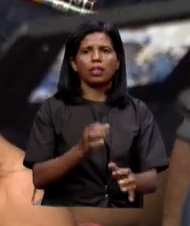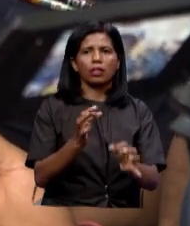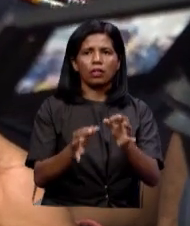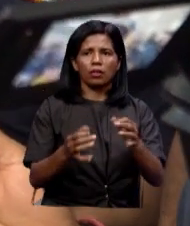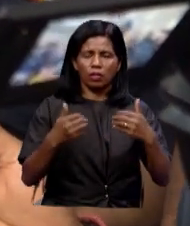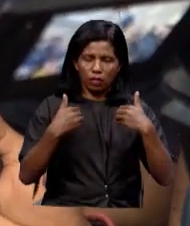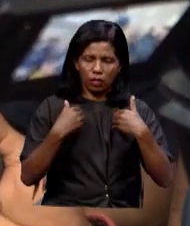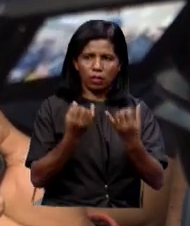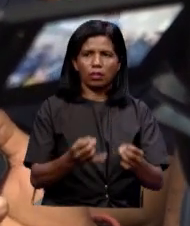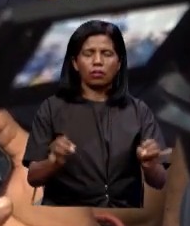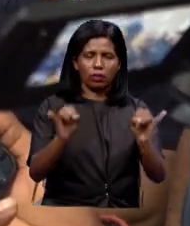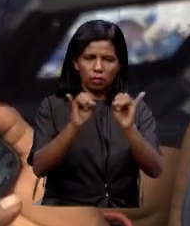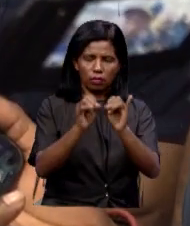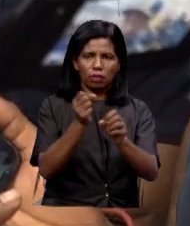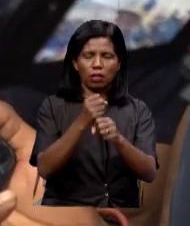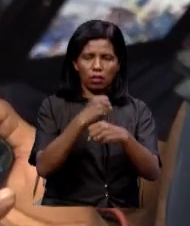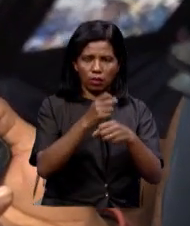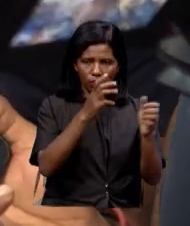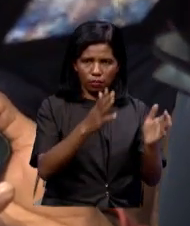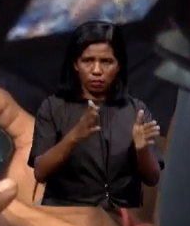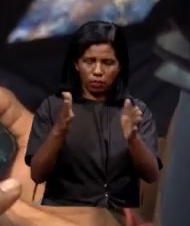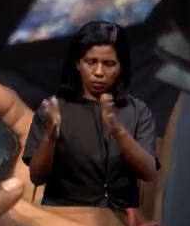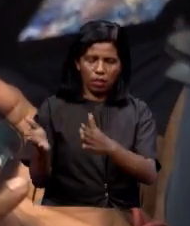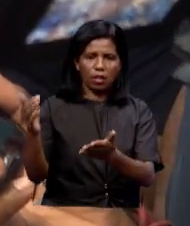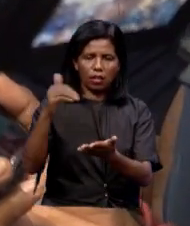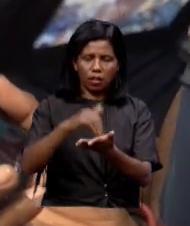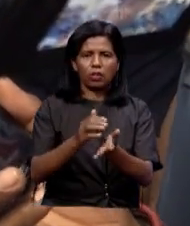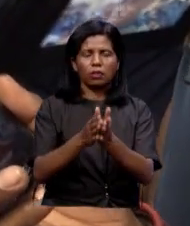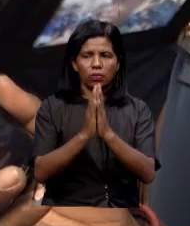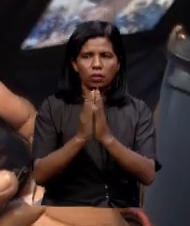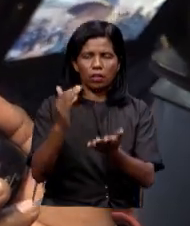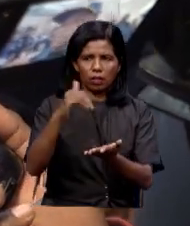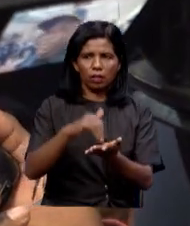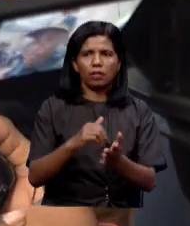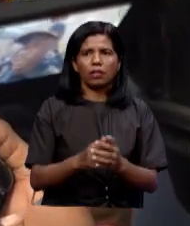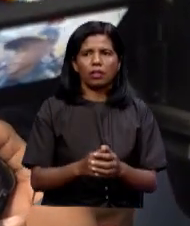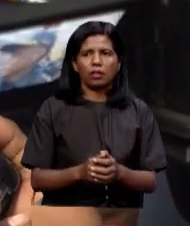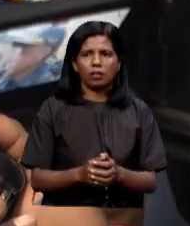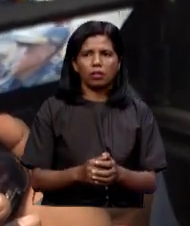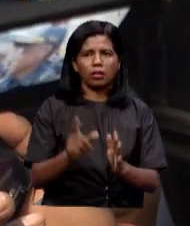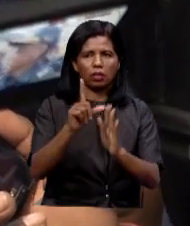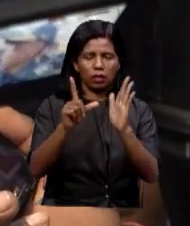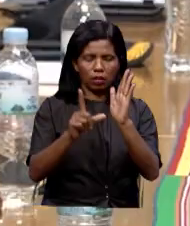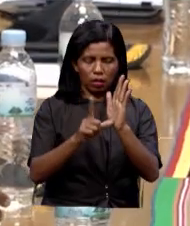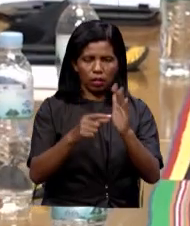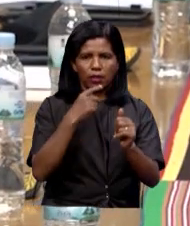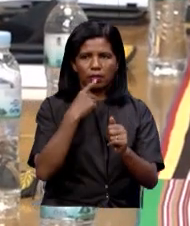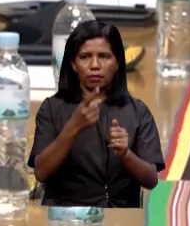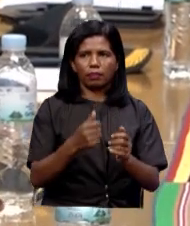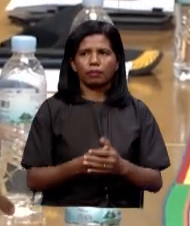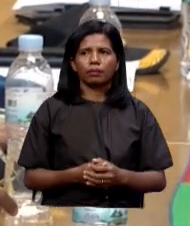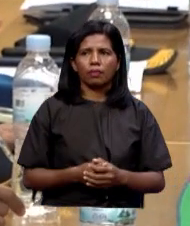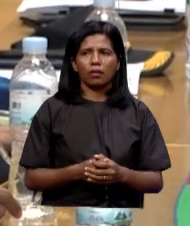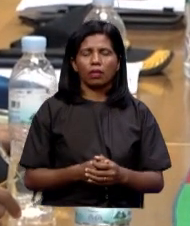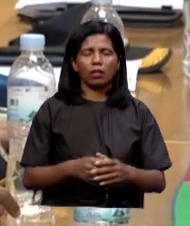é insumos, salamos, processo interno, fila fale, neve, e tarefa ser mais lei, haruka. Ano ainda não é, antes, né,